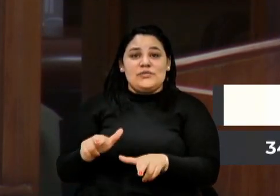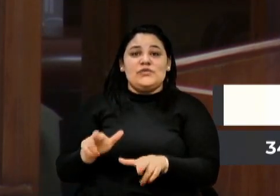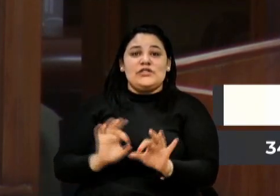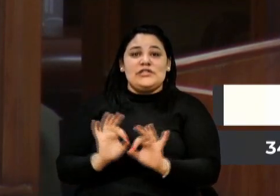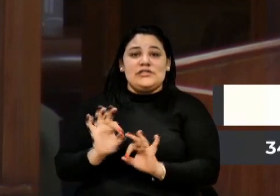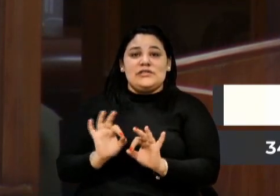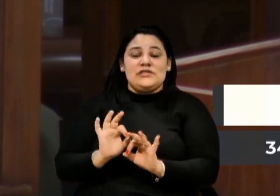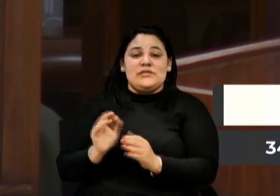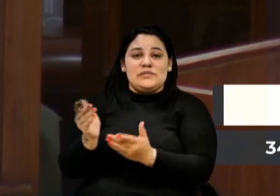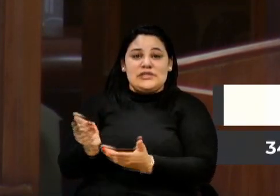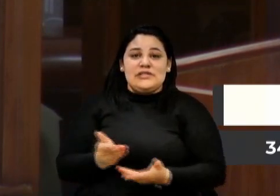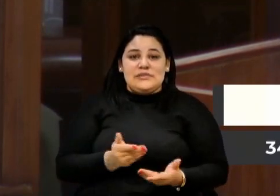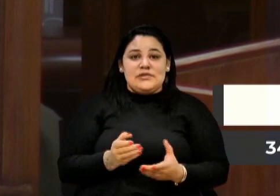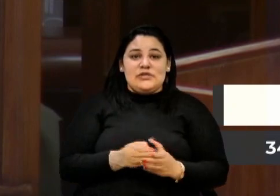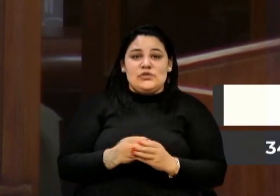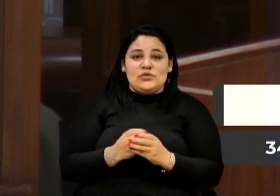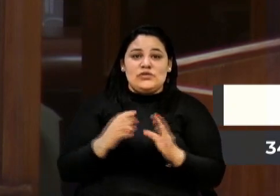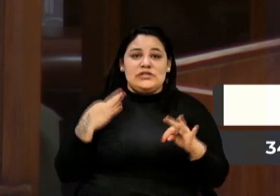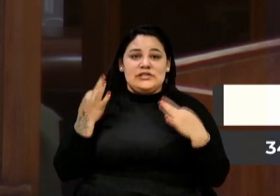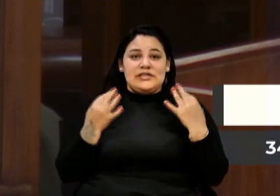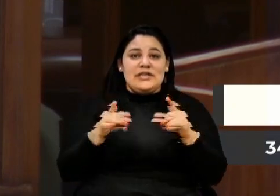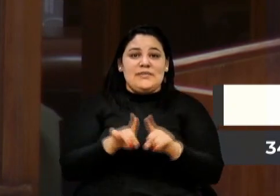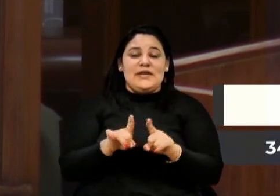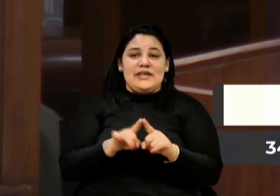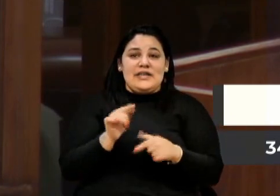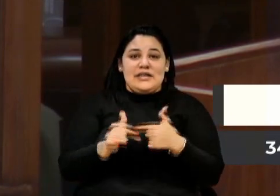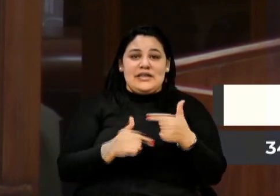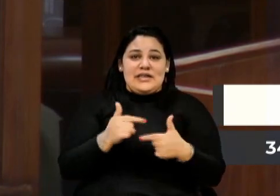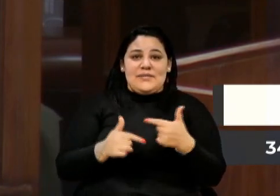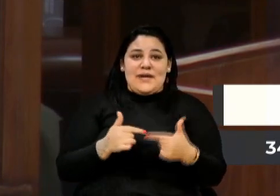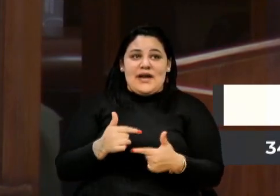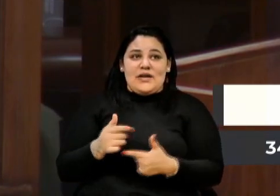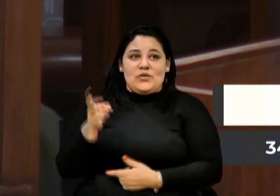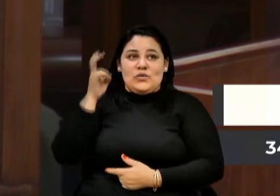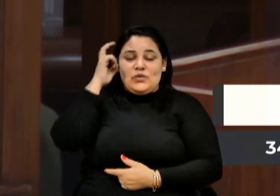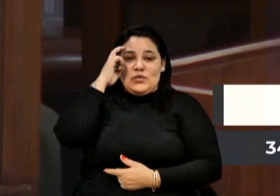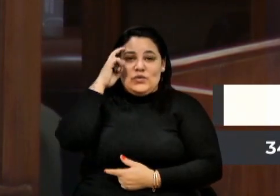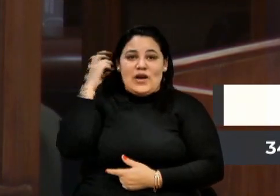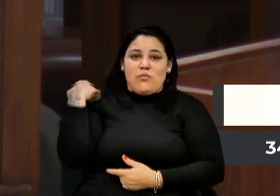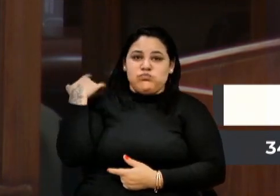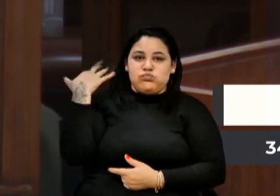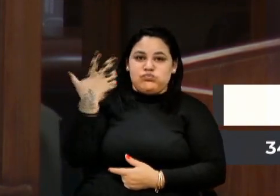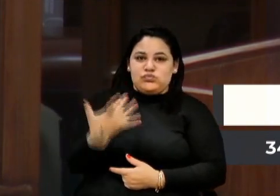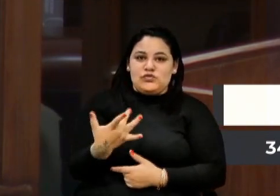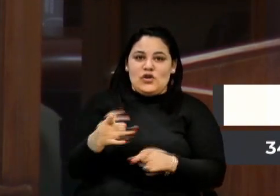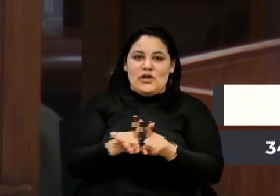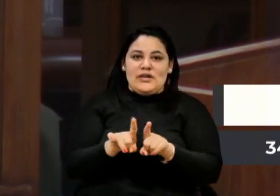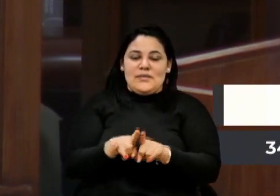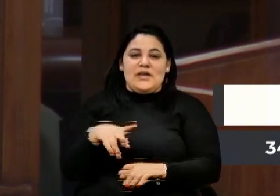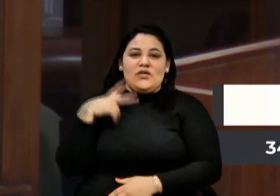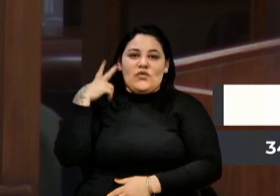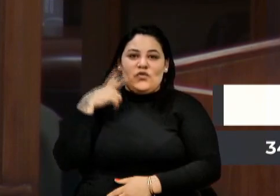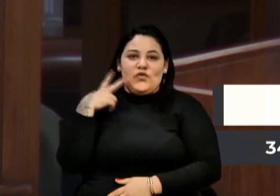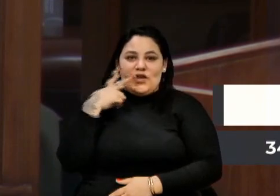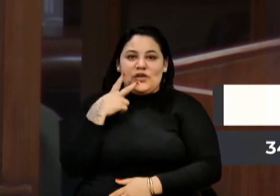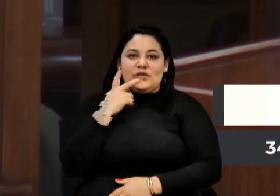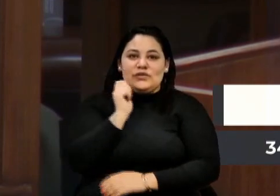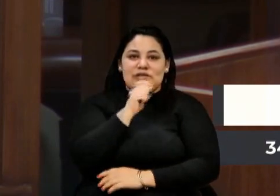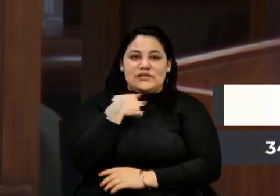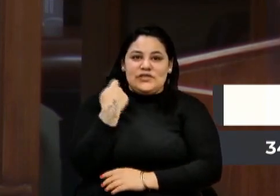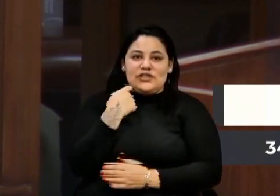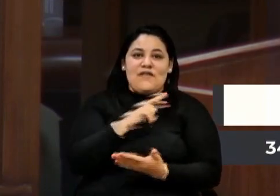turista, que trabalha a questão cultural, questão histórica, a questão do vinho, a questão da cerveja, enfim. São